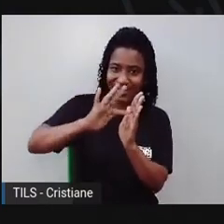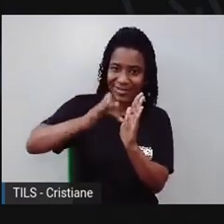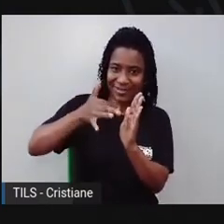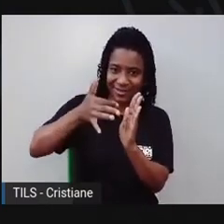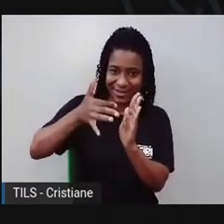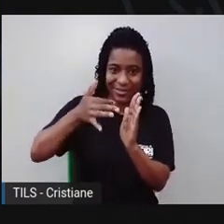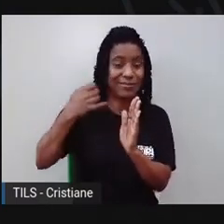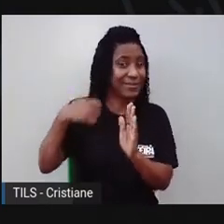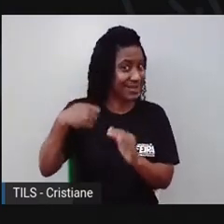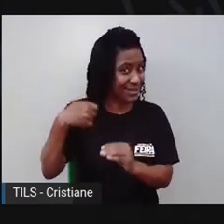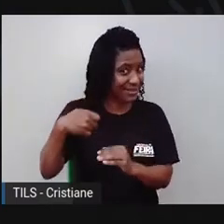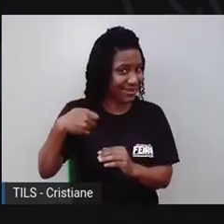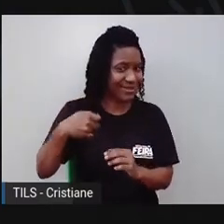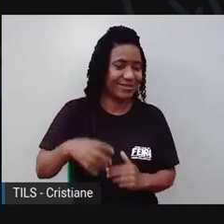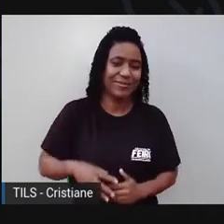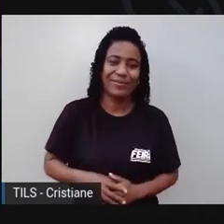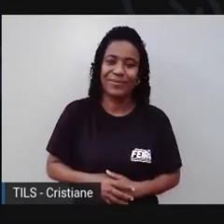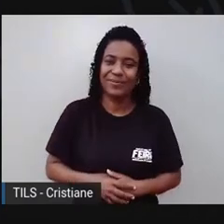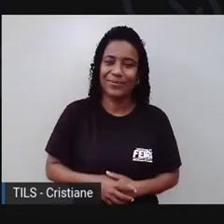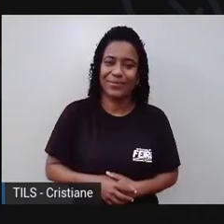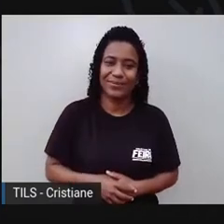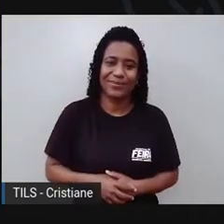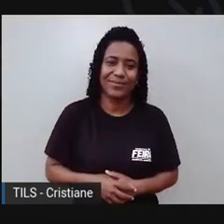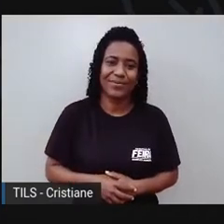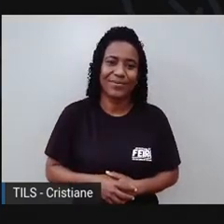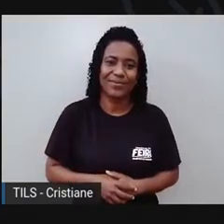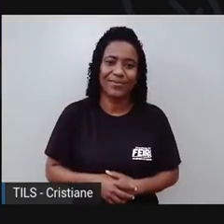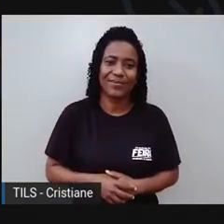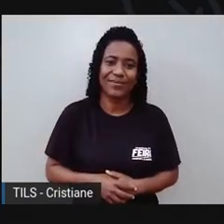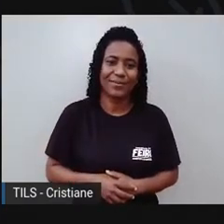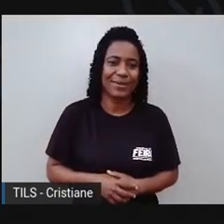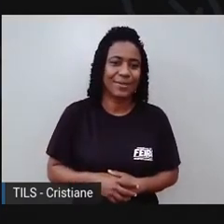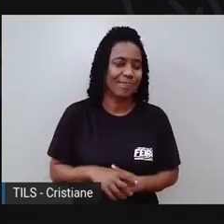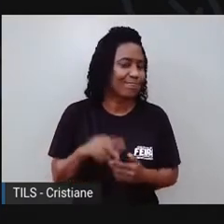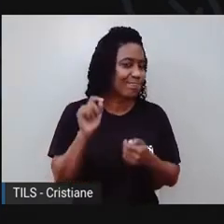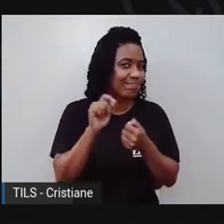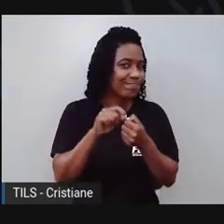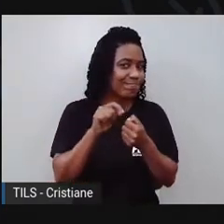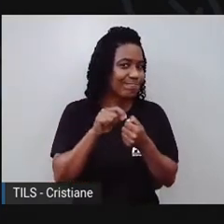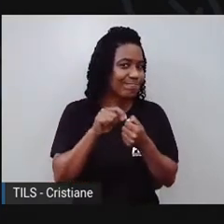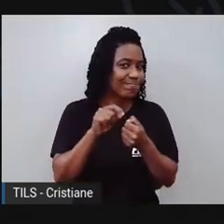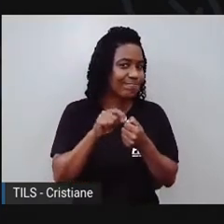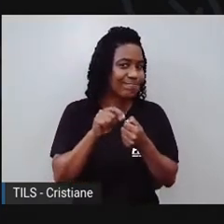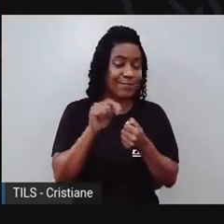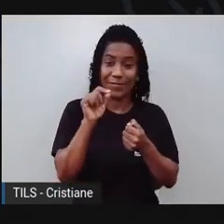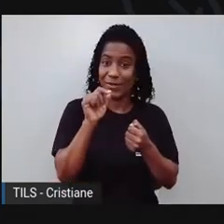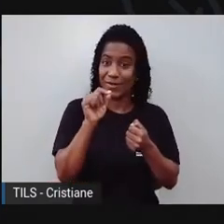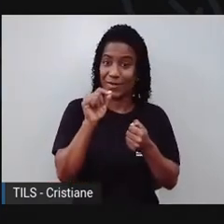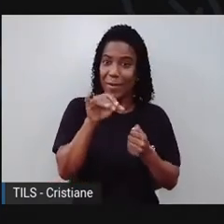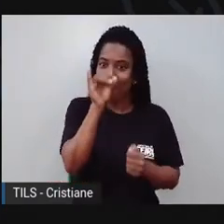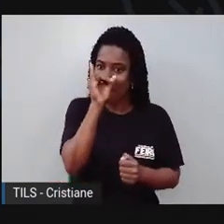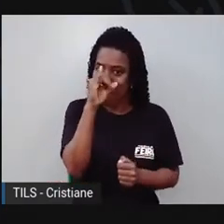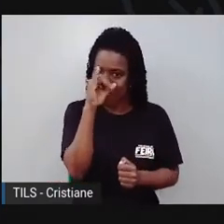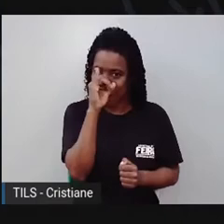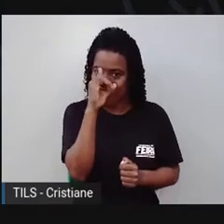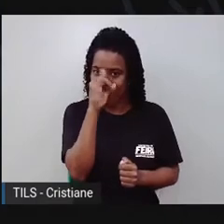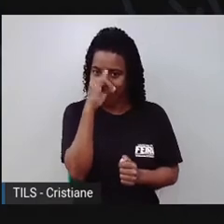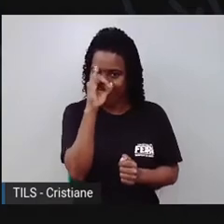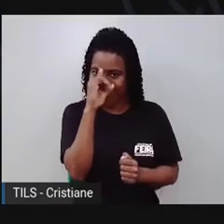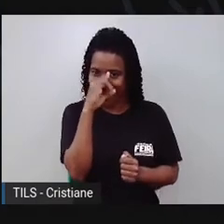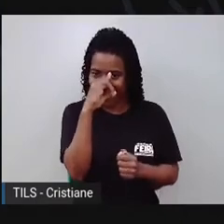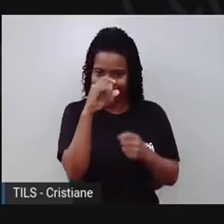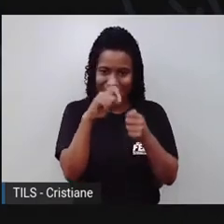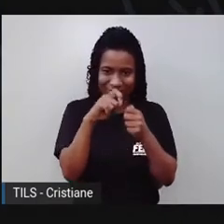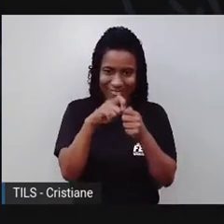Aí a gente vai fazer o quê aqui? Bora fazer o porquinho,